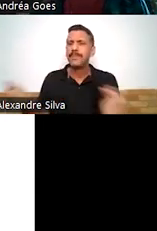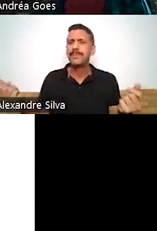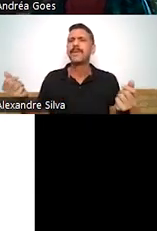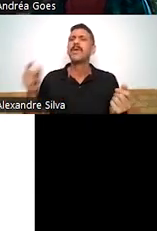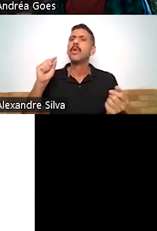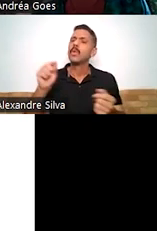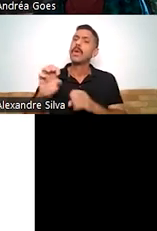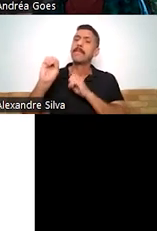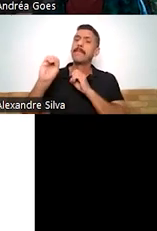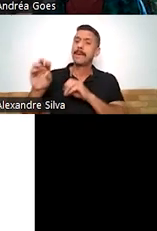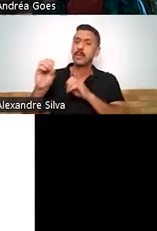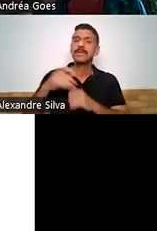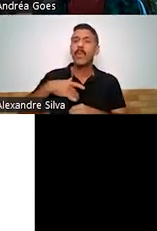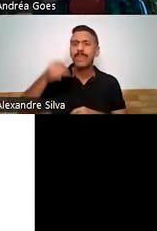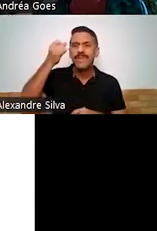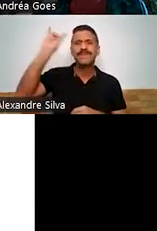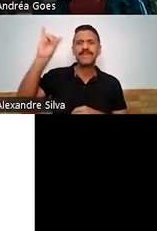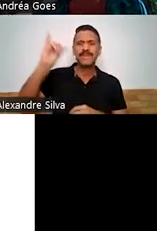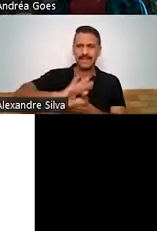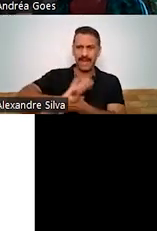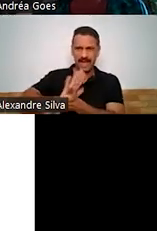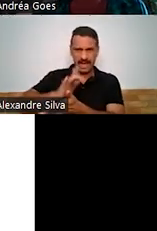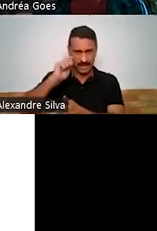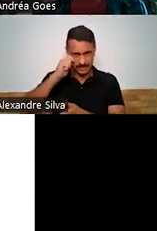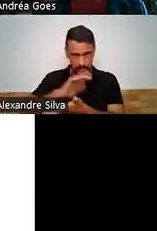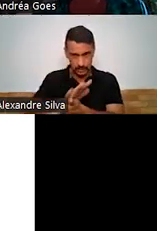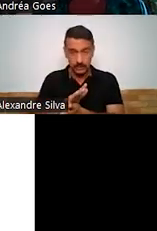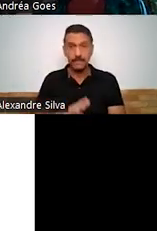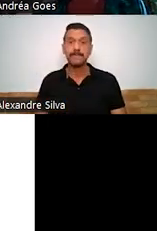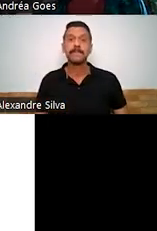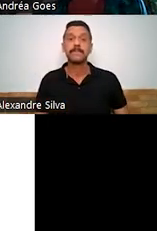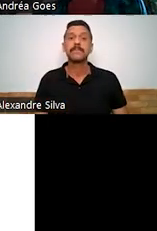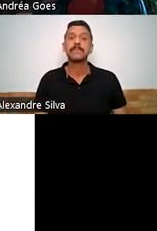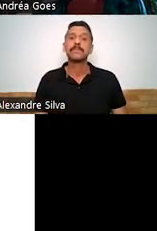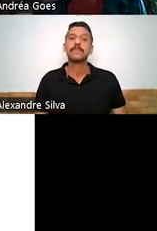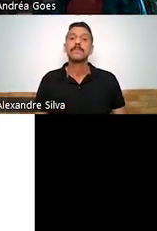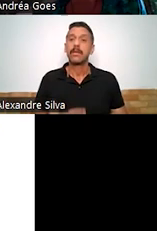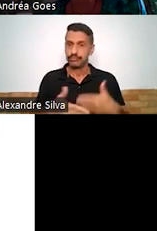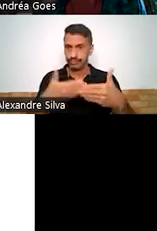para uma educação antirracista? Então, isso é um trabalho em andamento, pode passar.